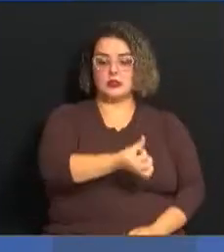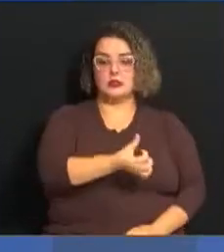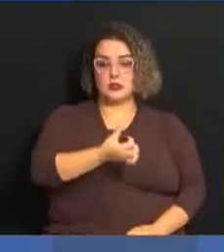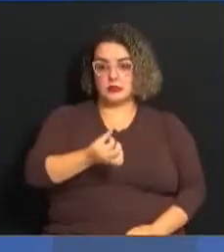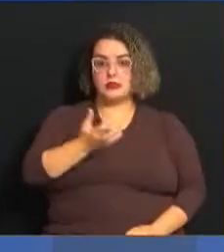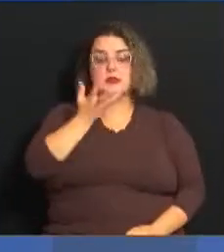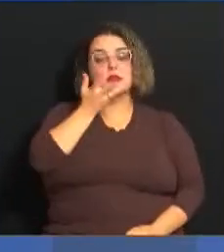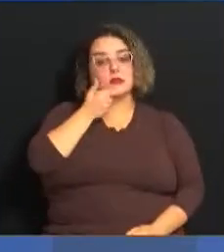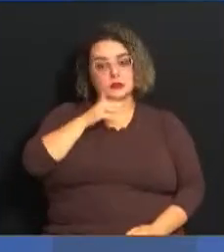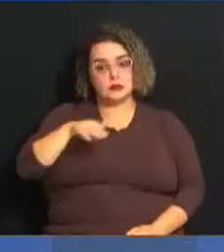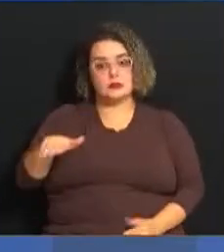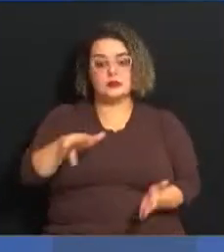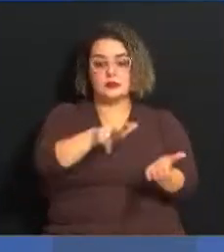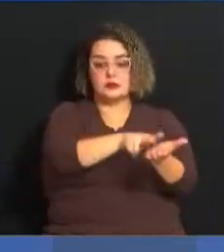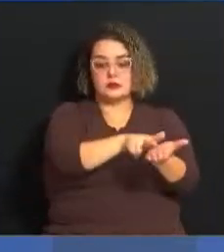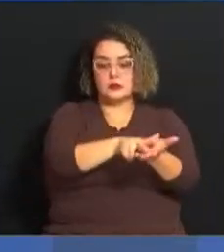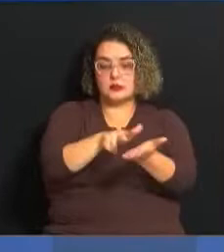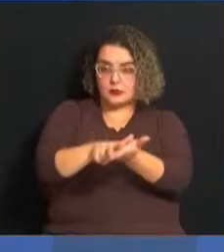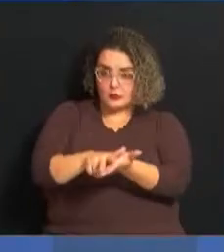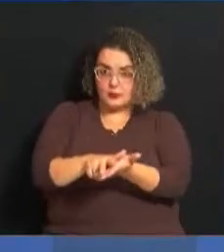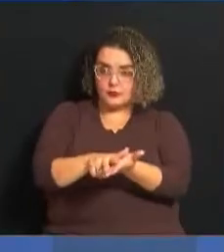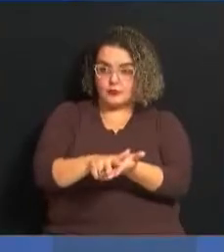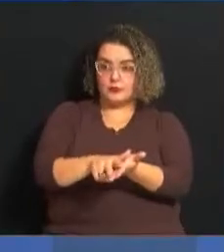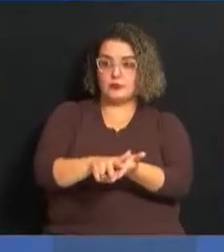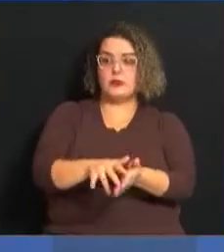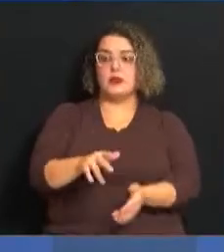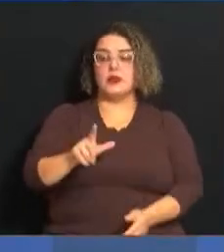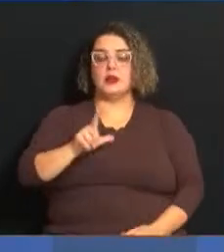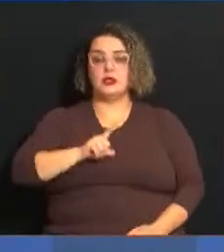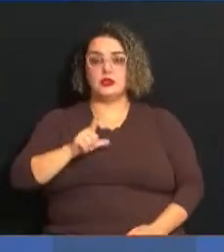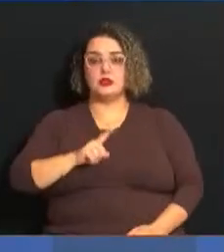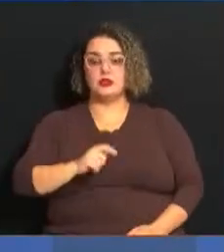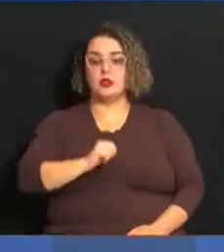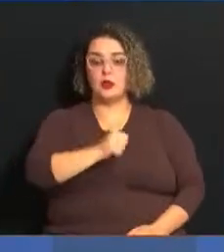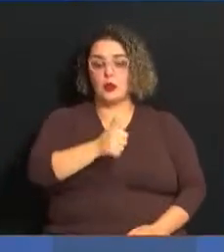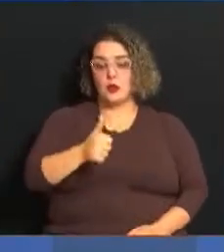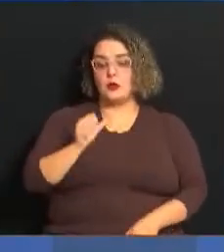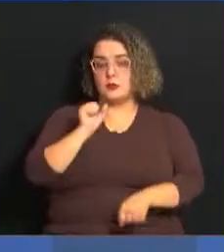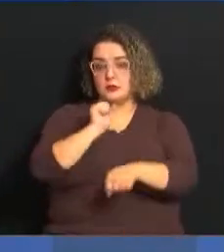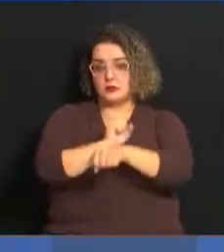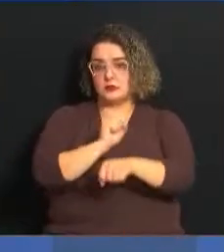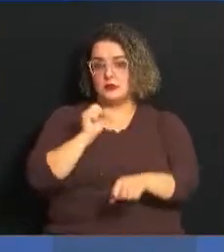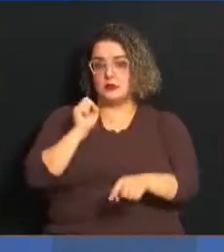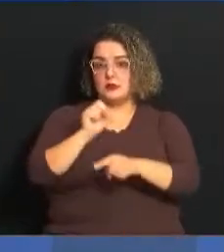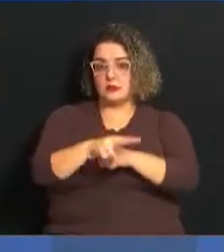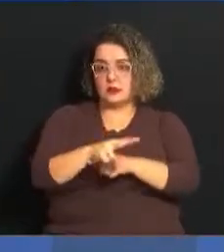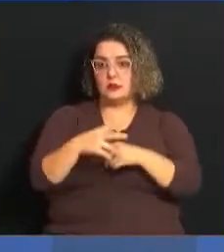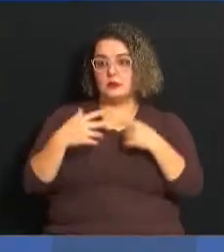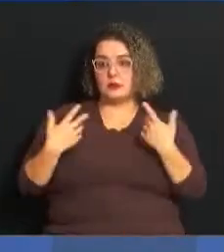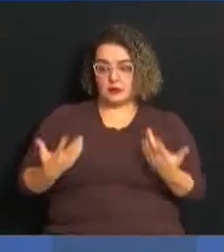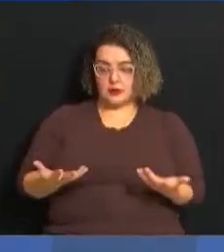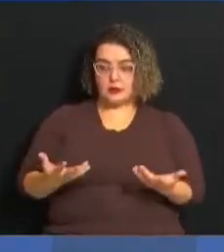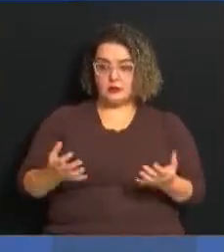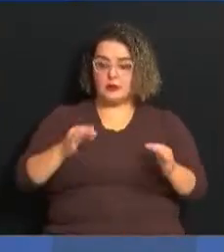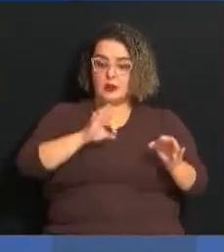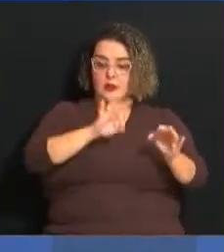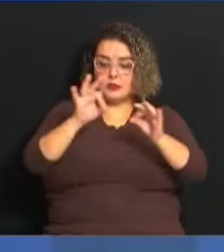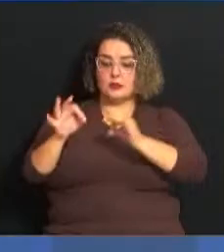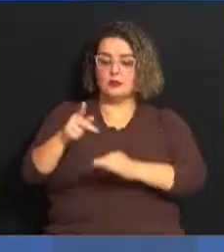crianças internadas, e ainda tinham 11 esperando por uma vaga, enquanto isso, assistidas